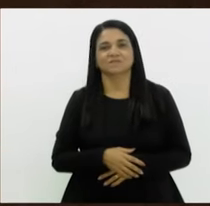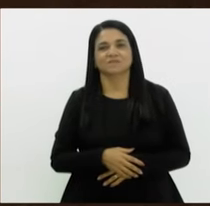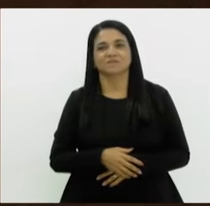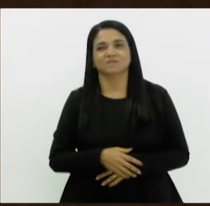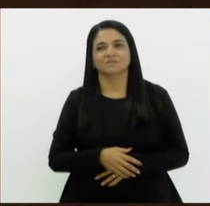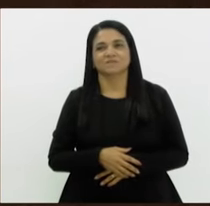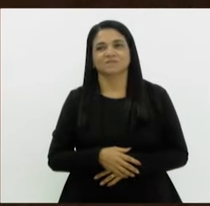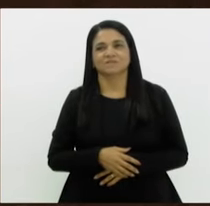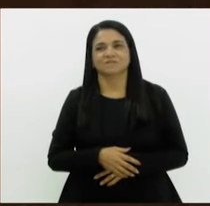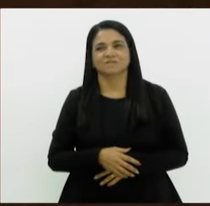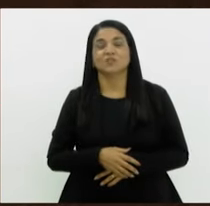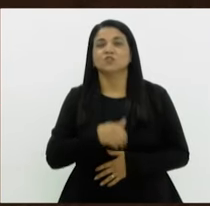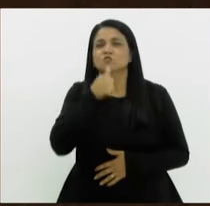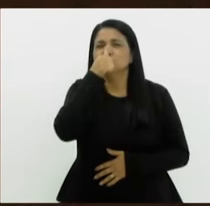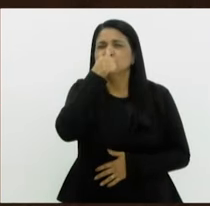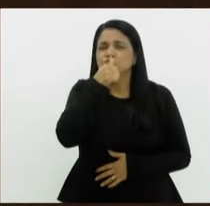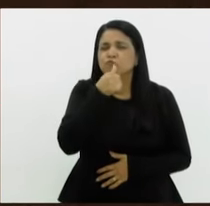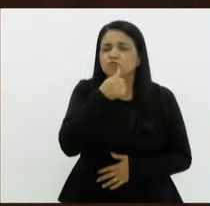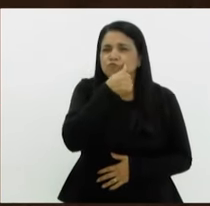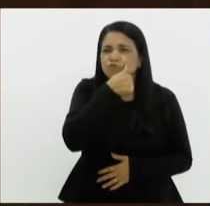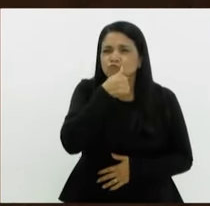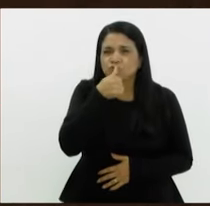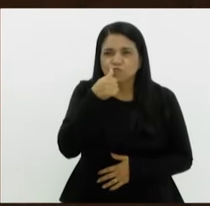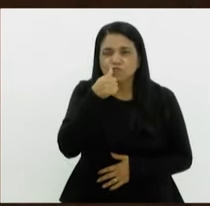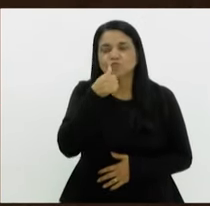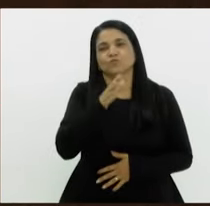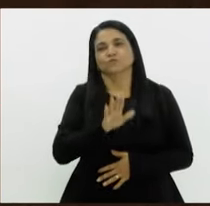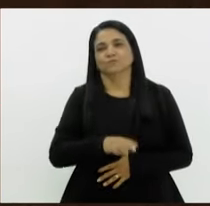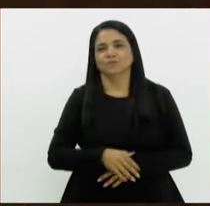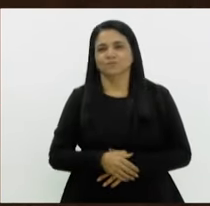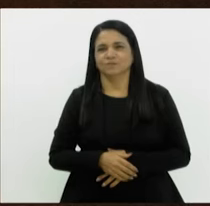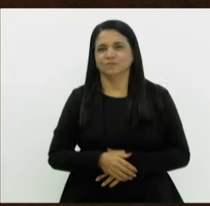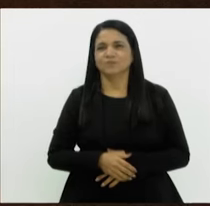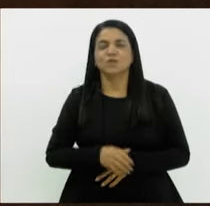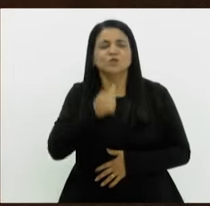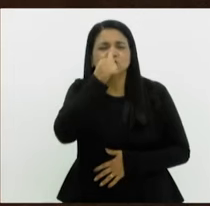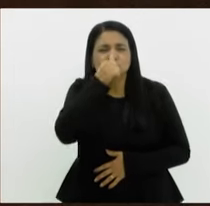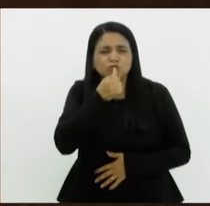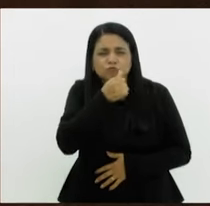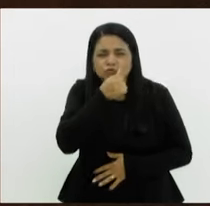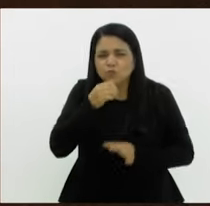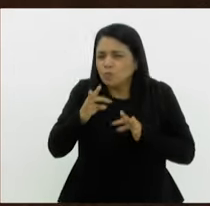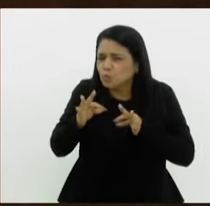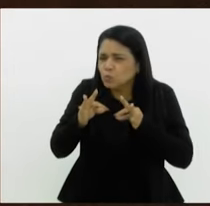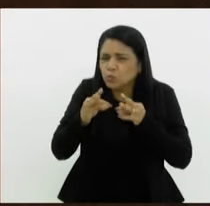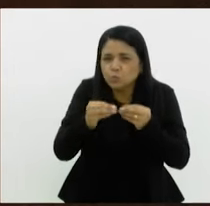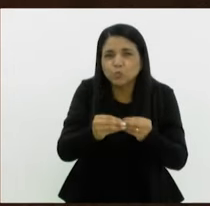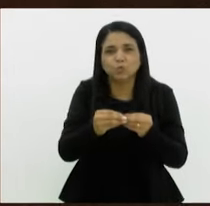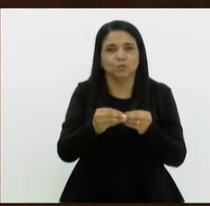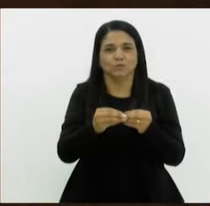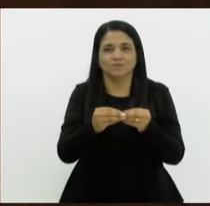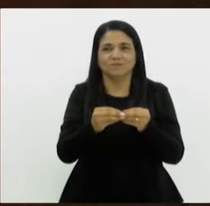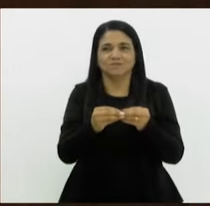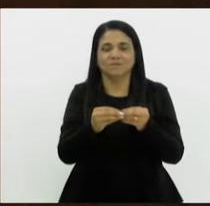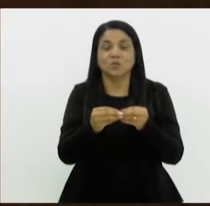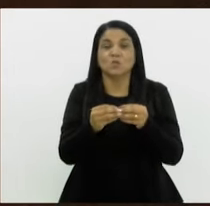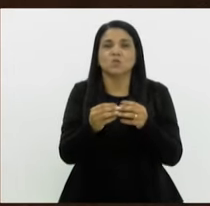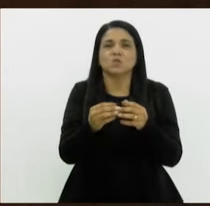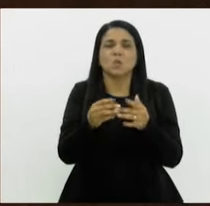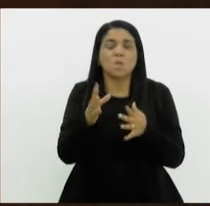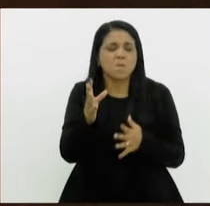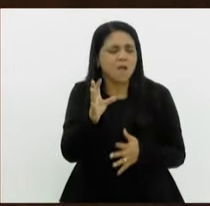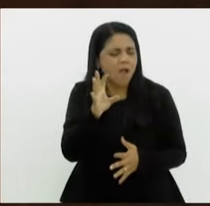juro por tudo quanto é juro, mas juro por tudo, do que eu mais amo